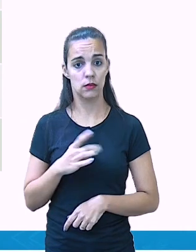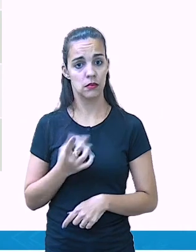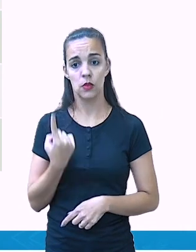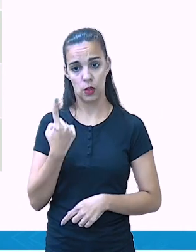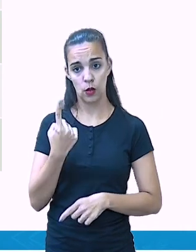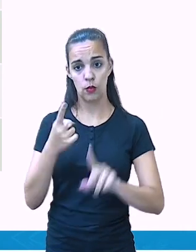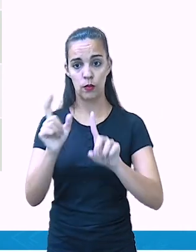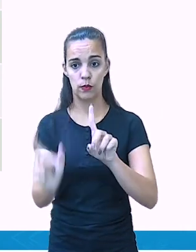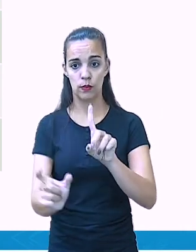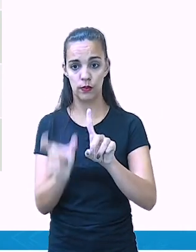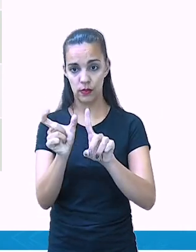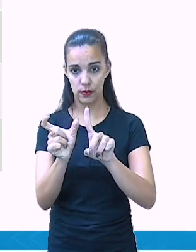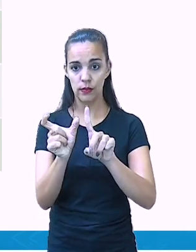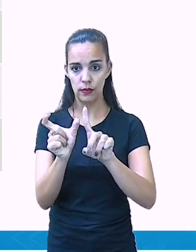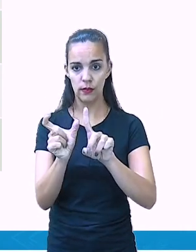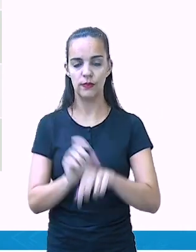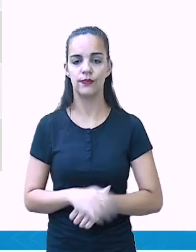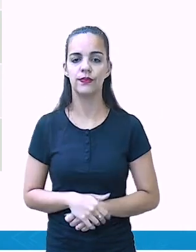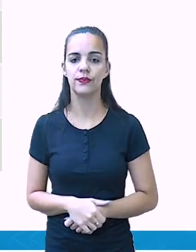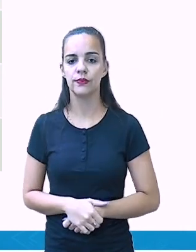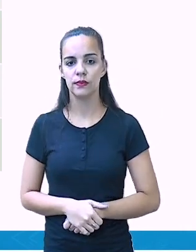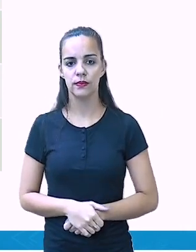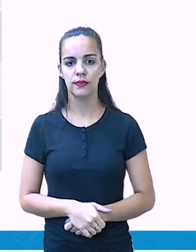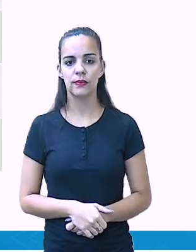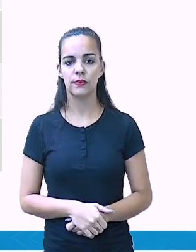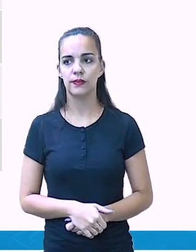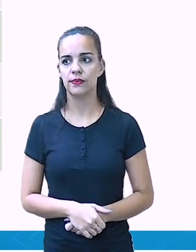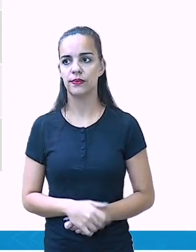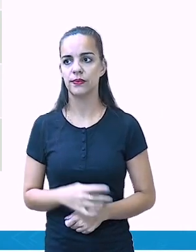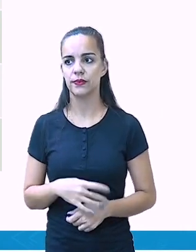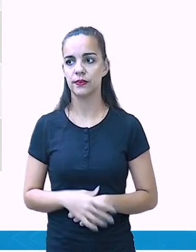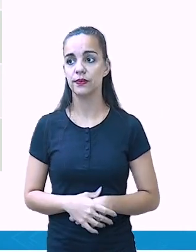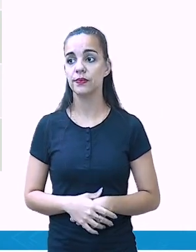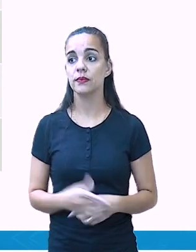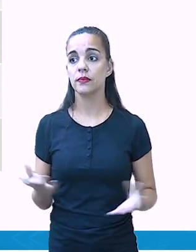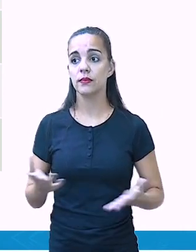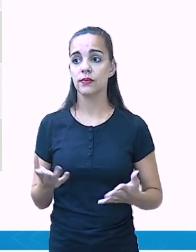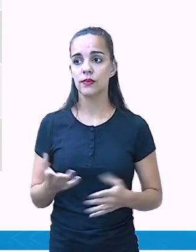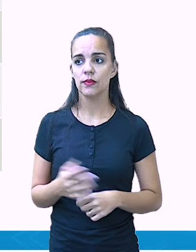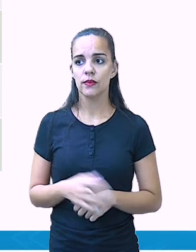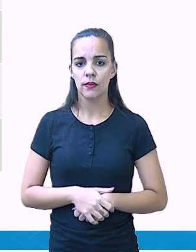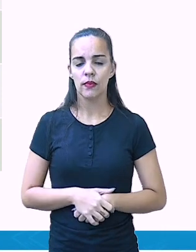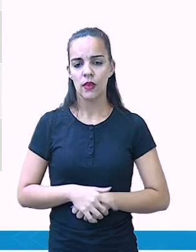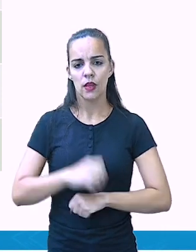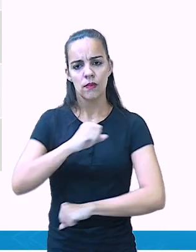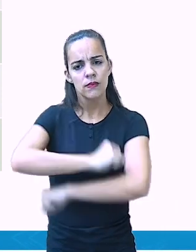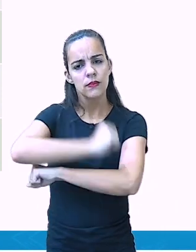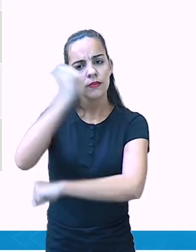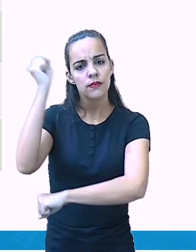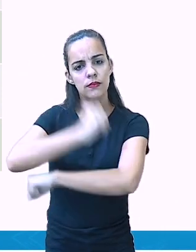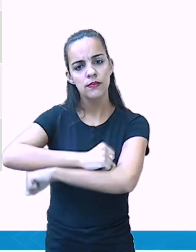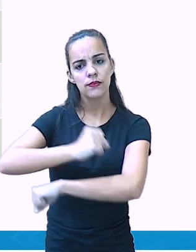Uma sílaba só. Muito bem. Uma monossílaba. E janela,